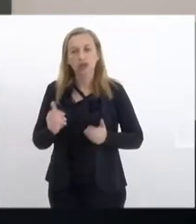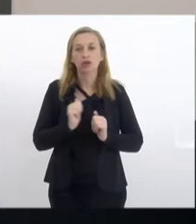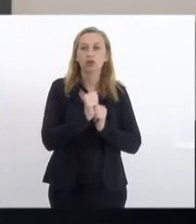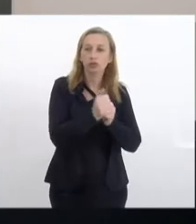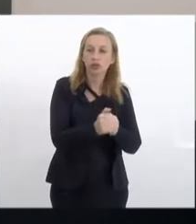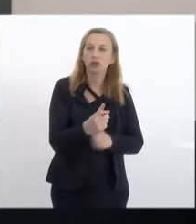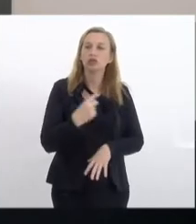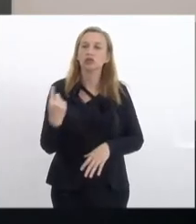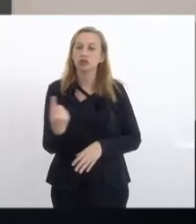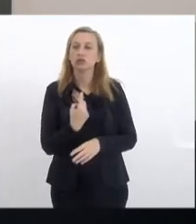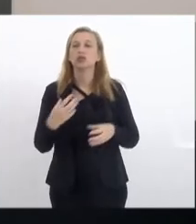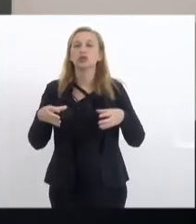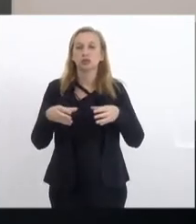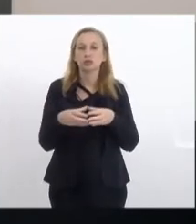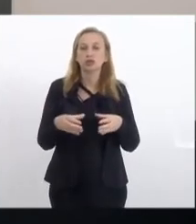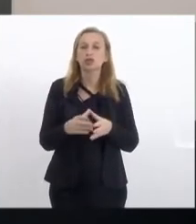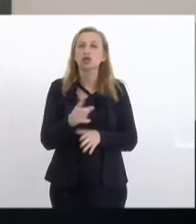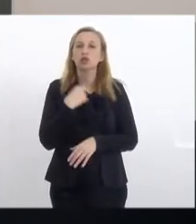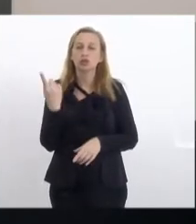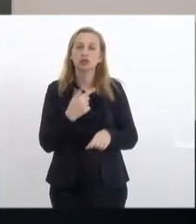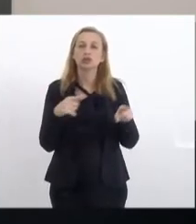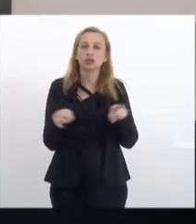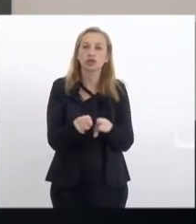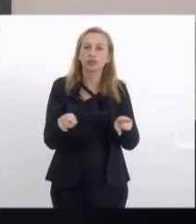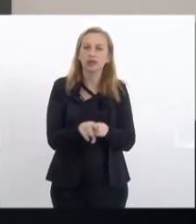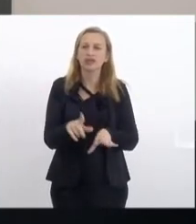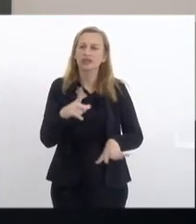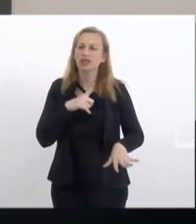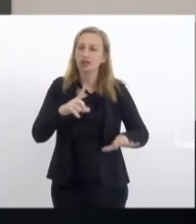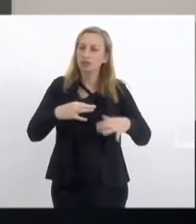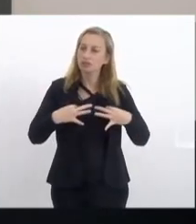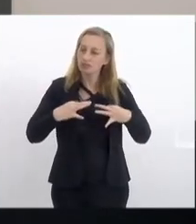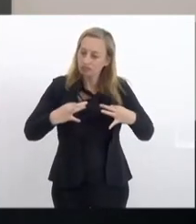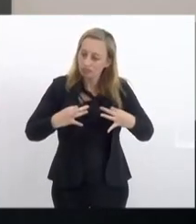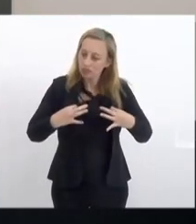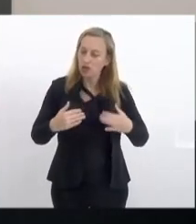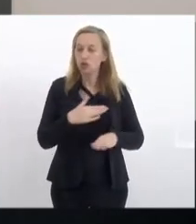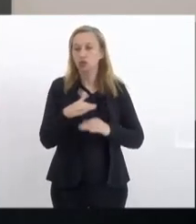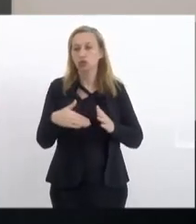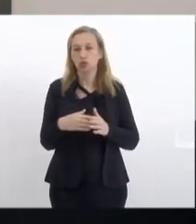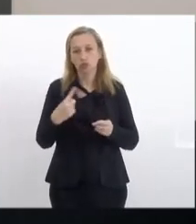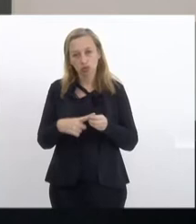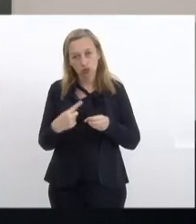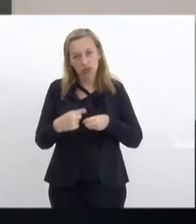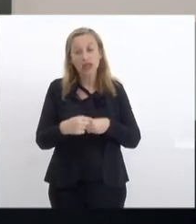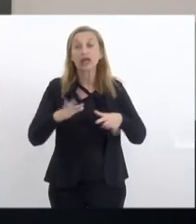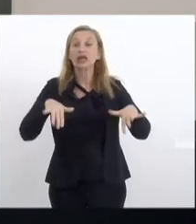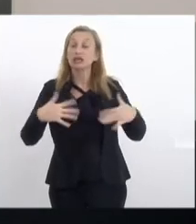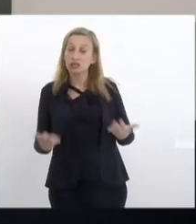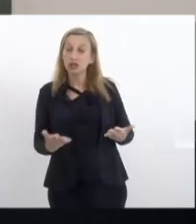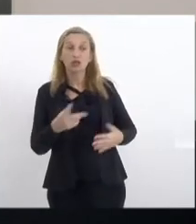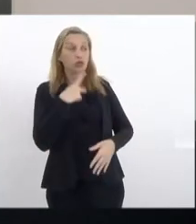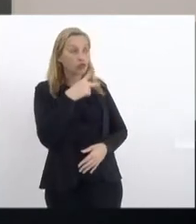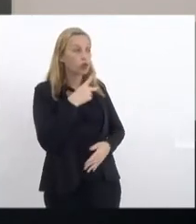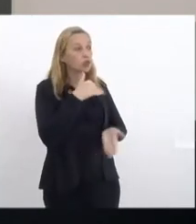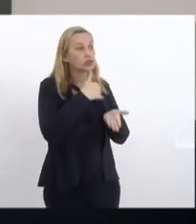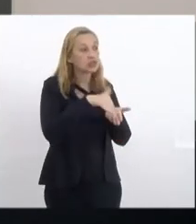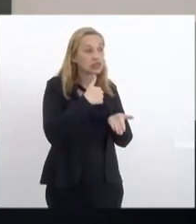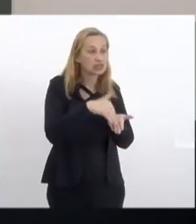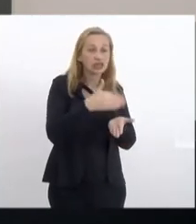a nossa comissão e nós também temos nos colocado à disposição dos municípios. Então, como aqui colocou o